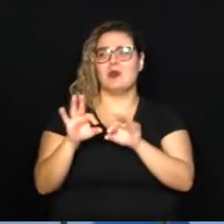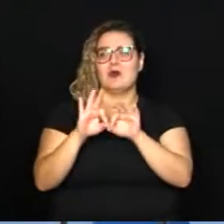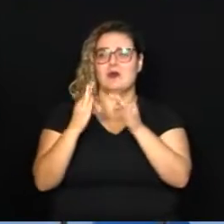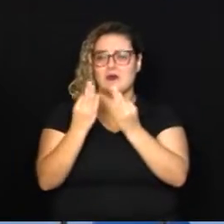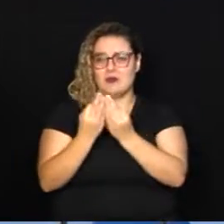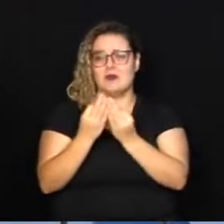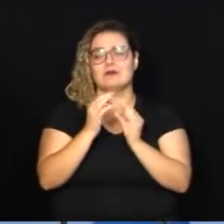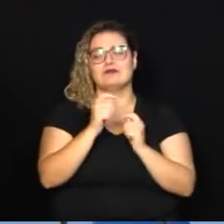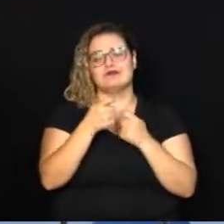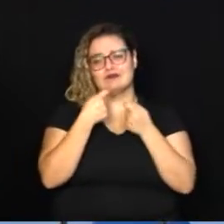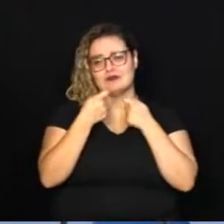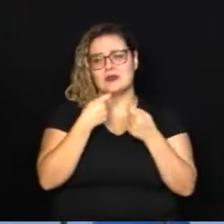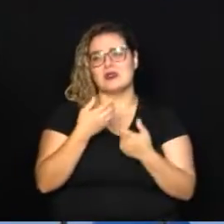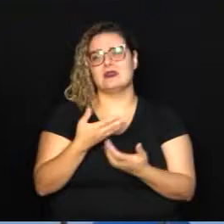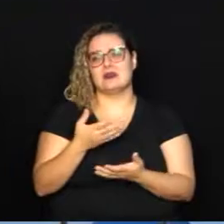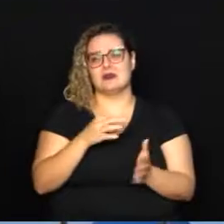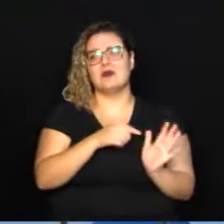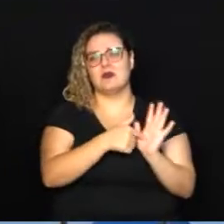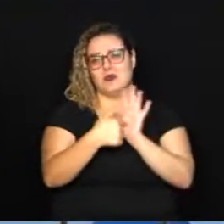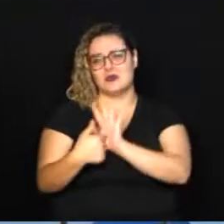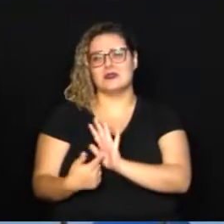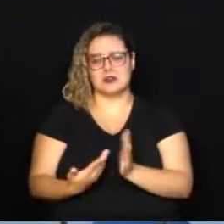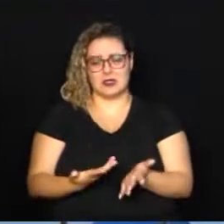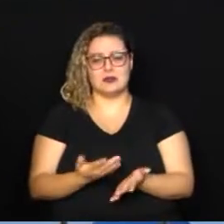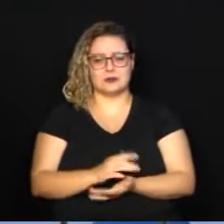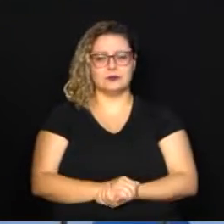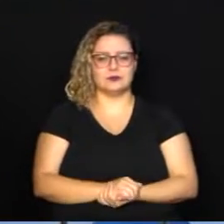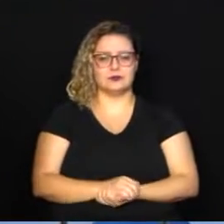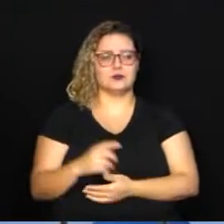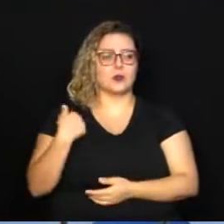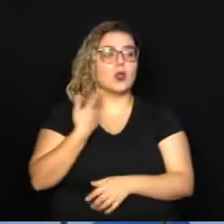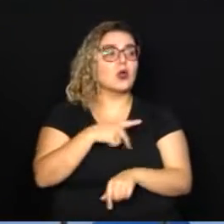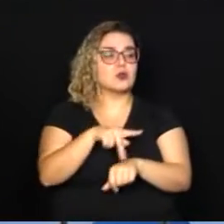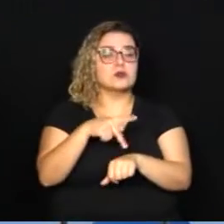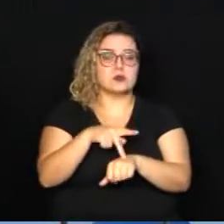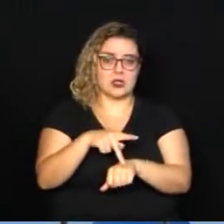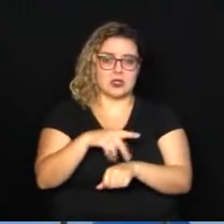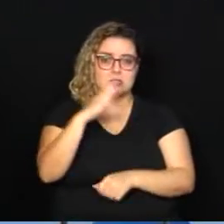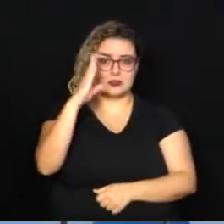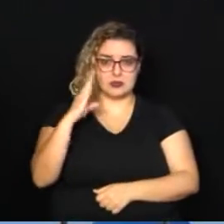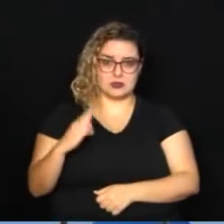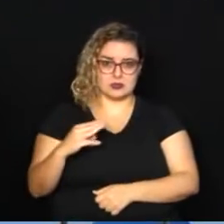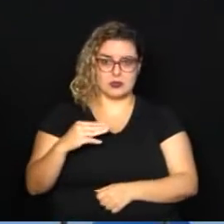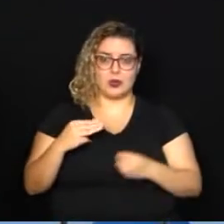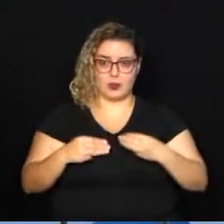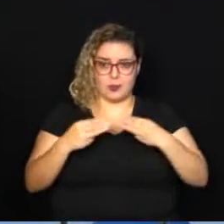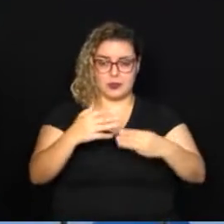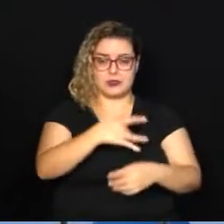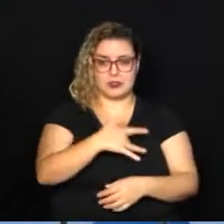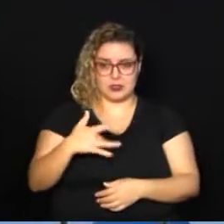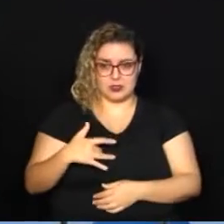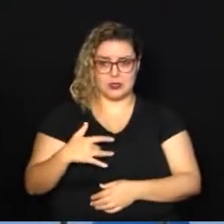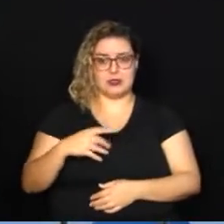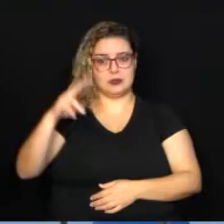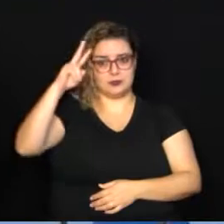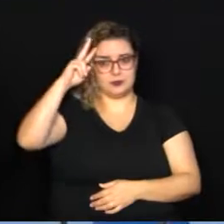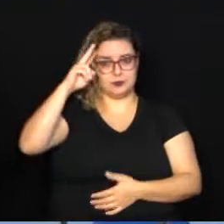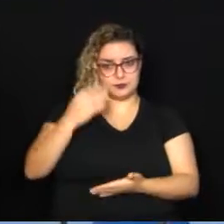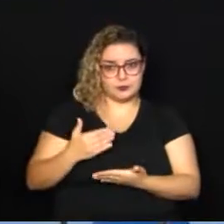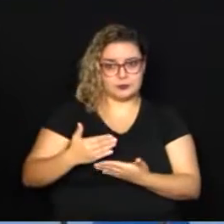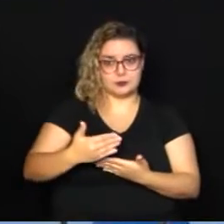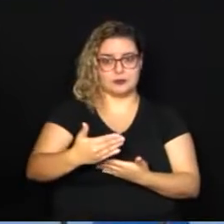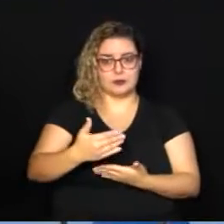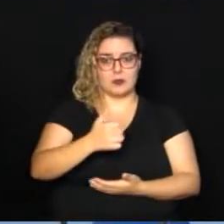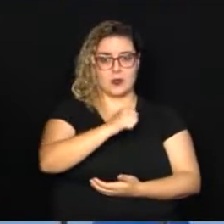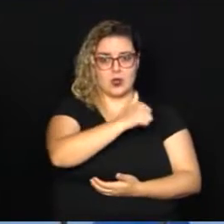dessa reportagem agora mostrada. No nosso país, de acordo com o Ministério da Saúde, até esta segunda-feira,